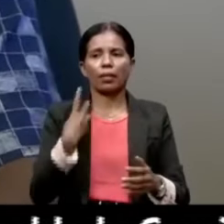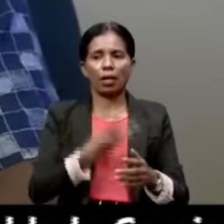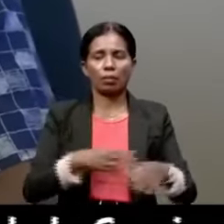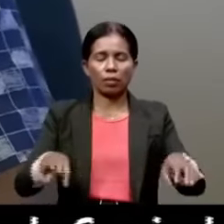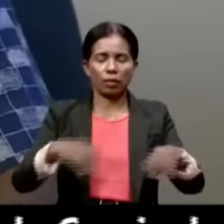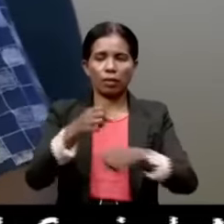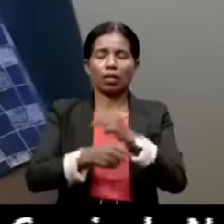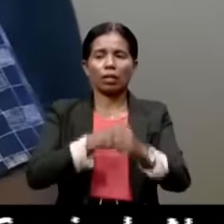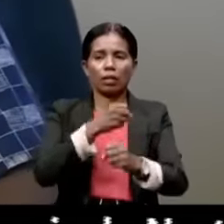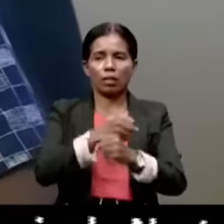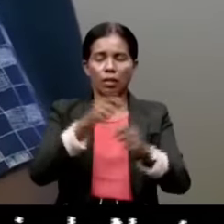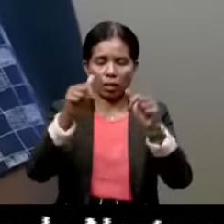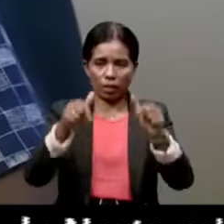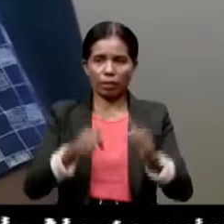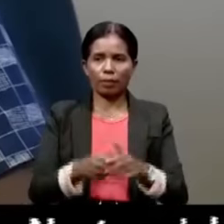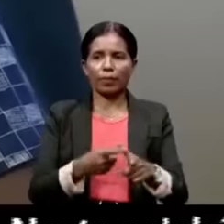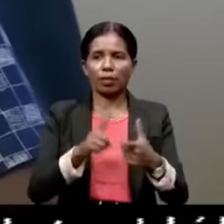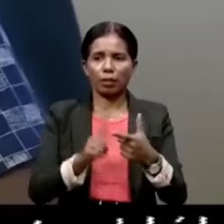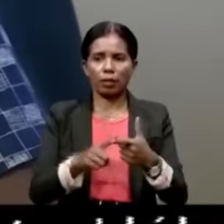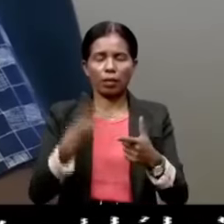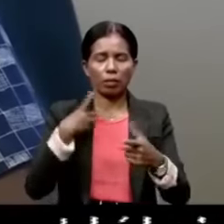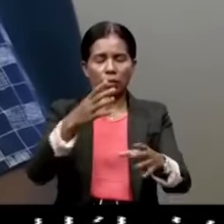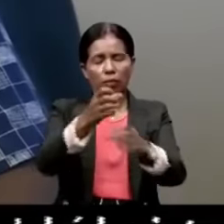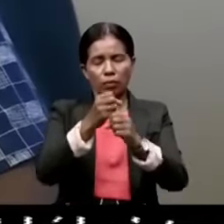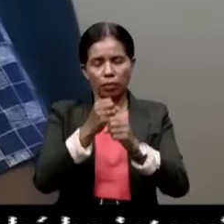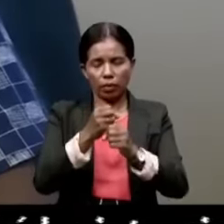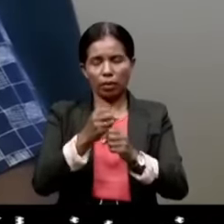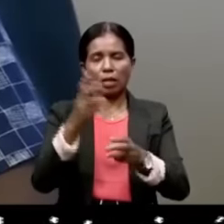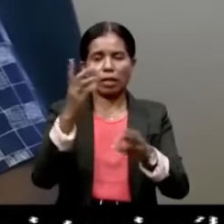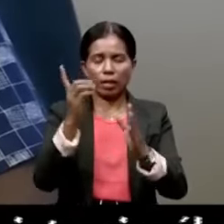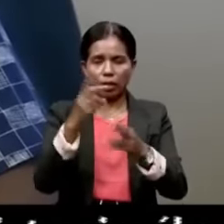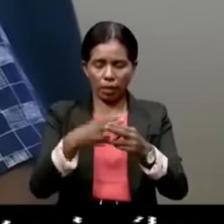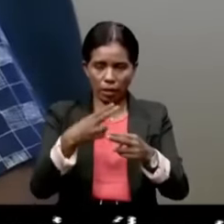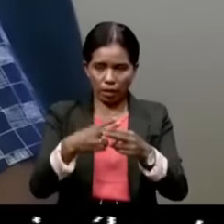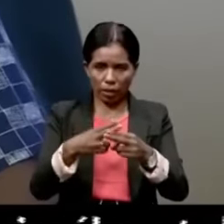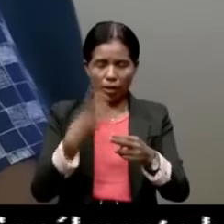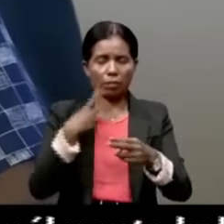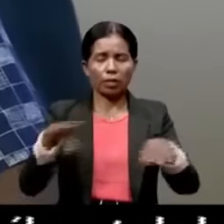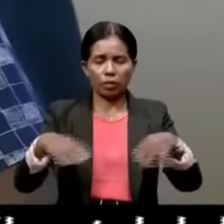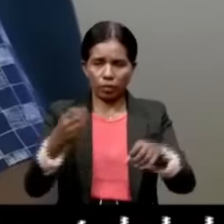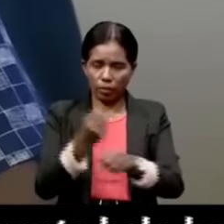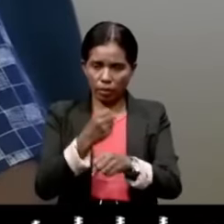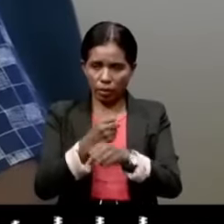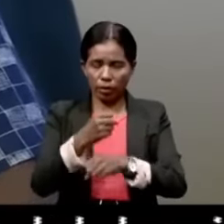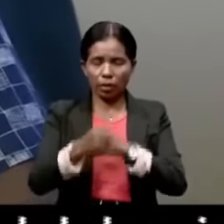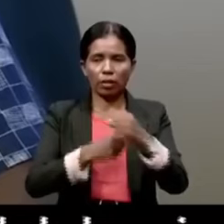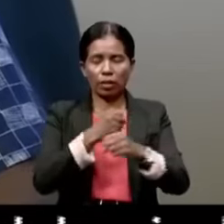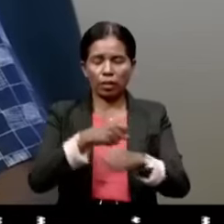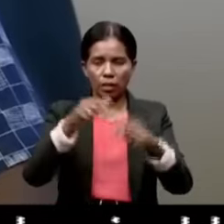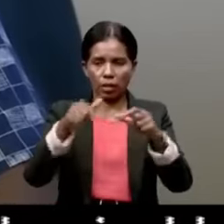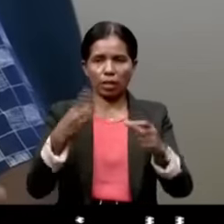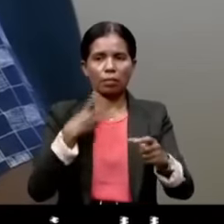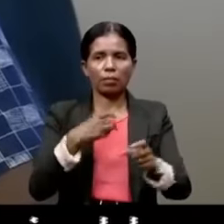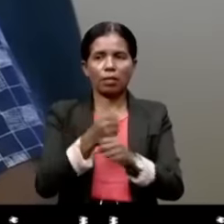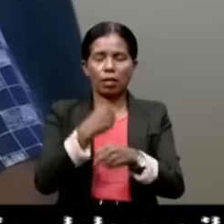a tinang ne, depois de a mi foto de quadro pessoal, a mi esforço kata polo tinang ramata, a mos bel halon a